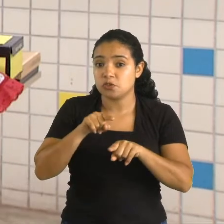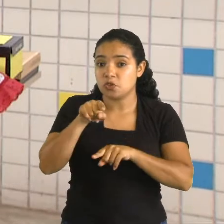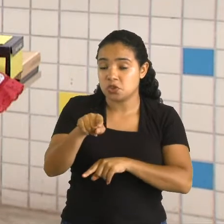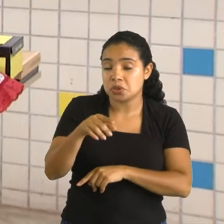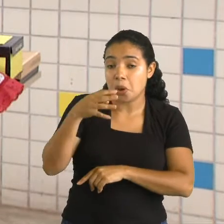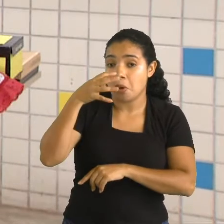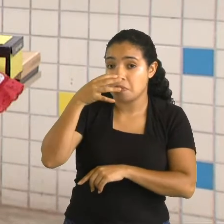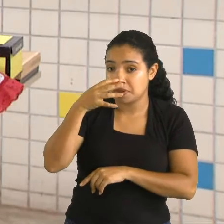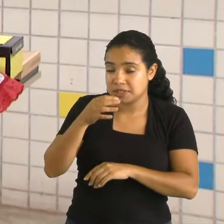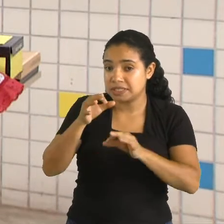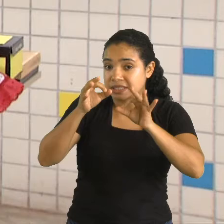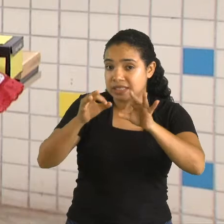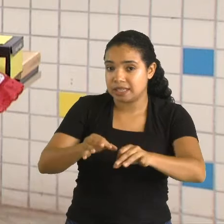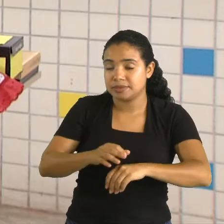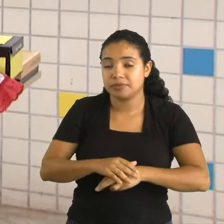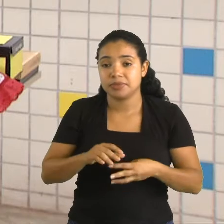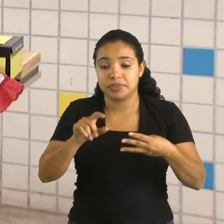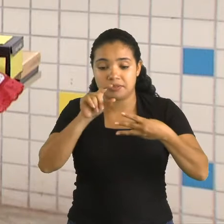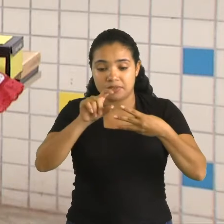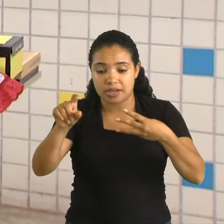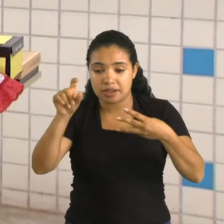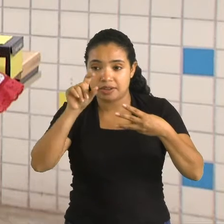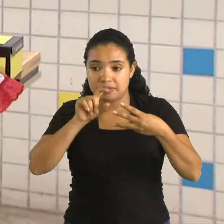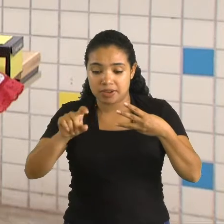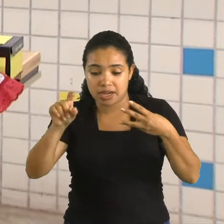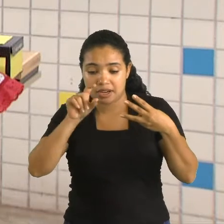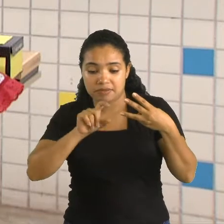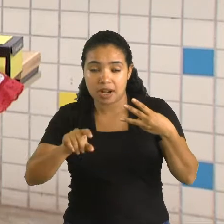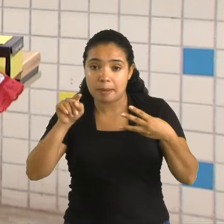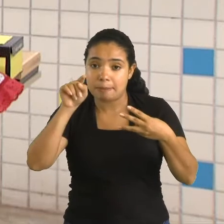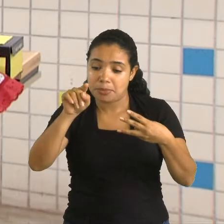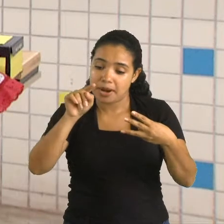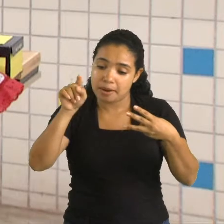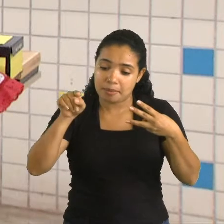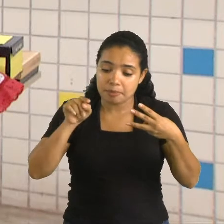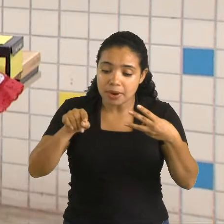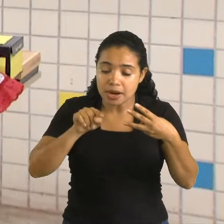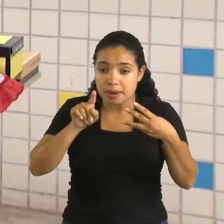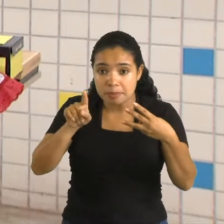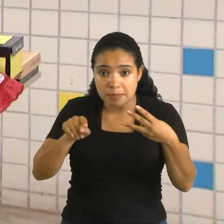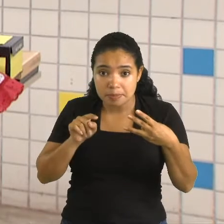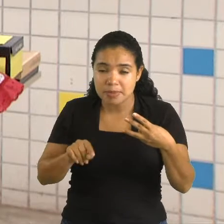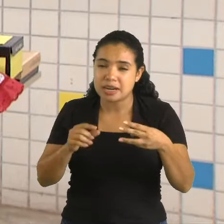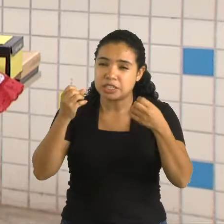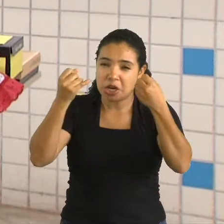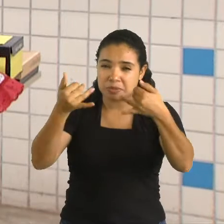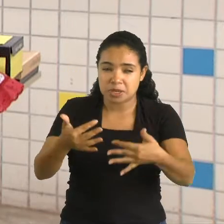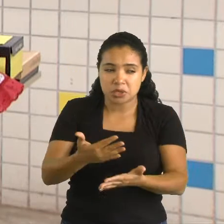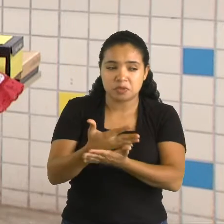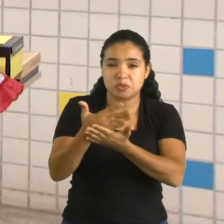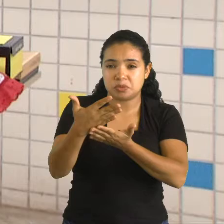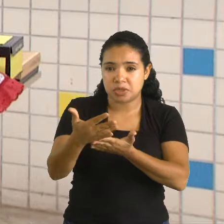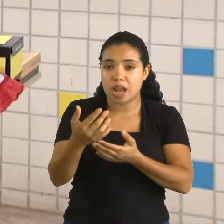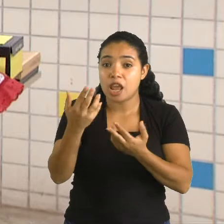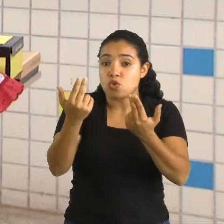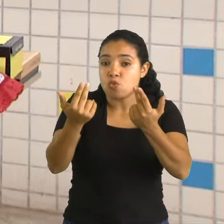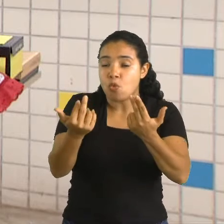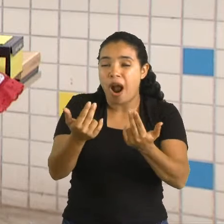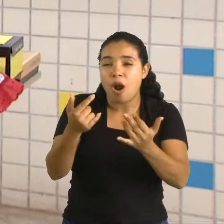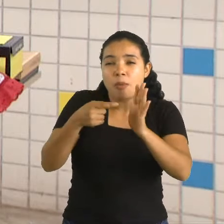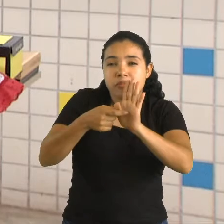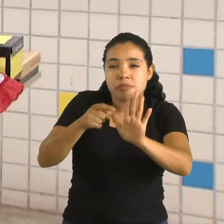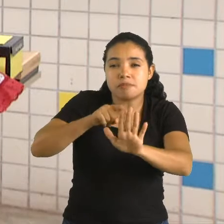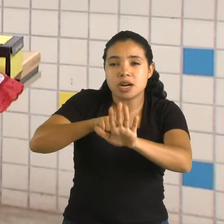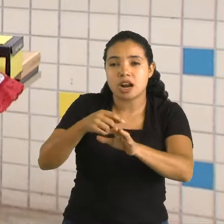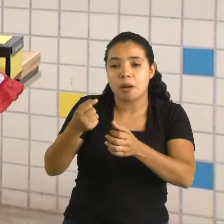observa, certo? A mesma frase, com sinal de pontuação diferente, como eu falei no início, é como no trânsito. A pontuação é que